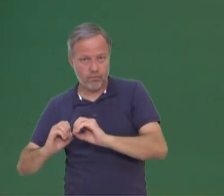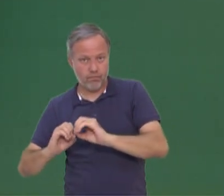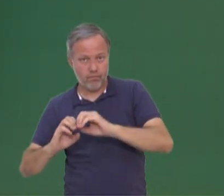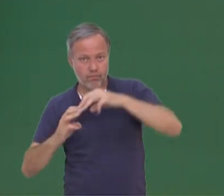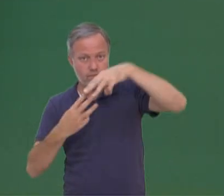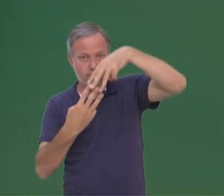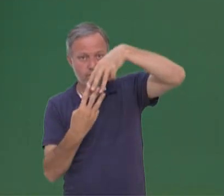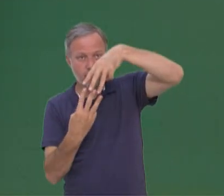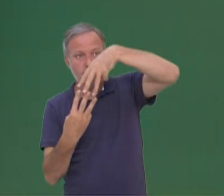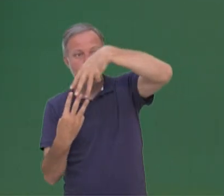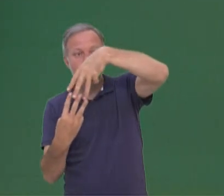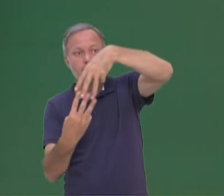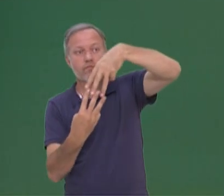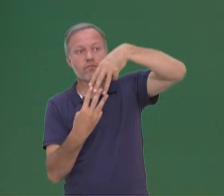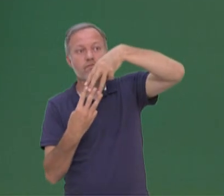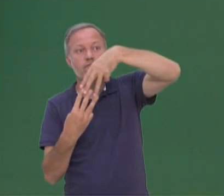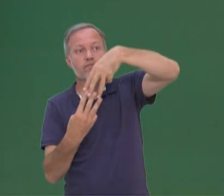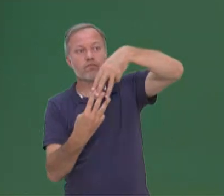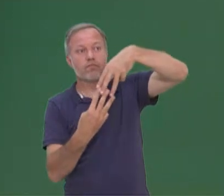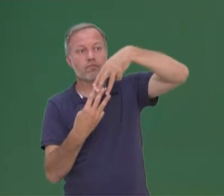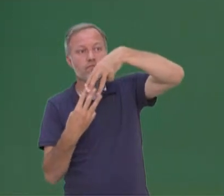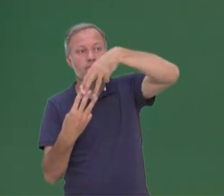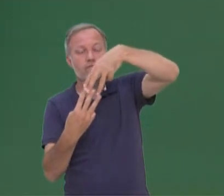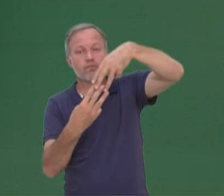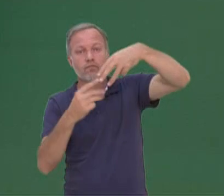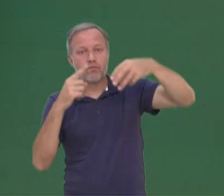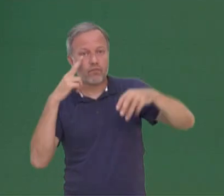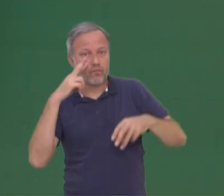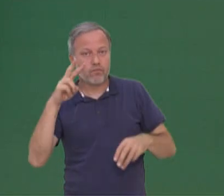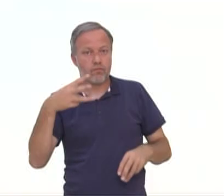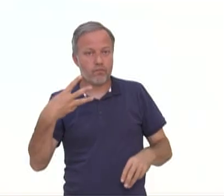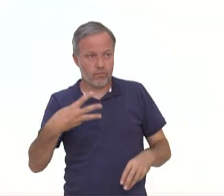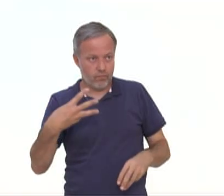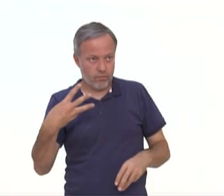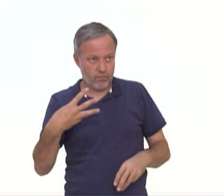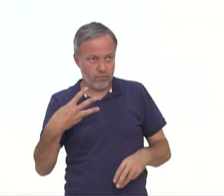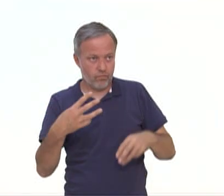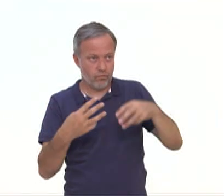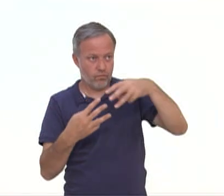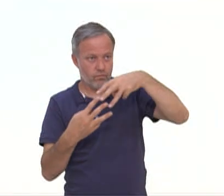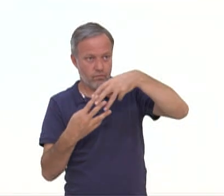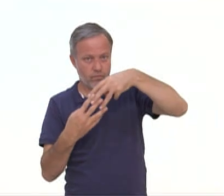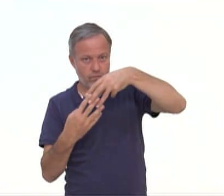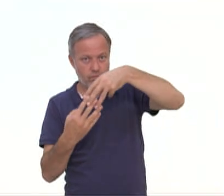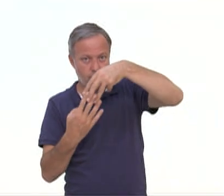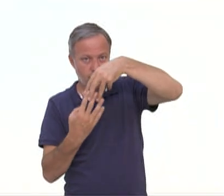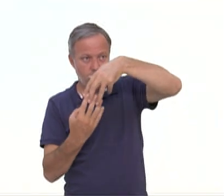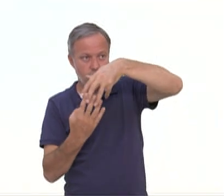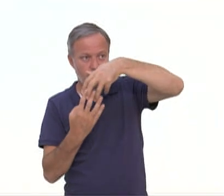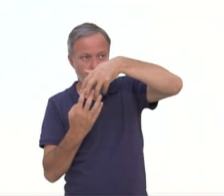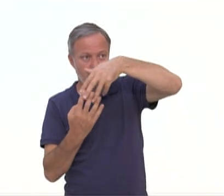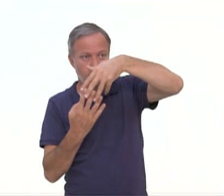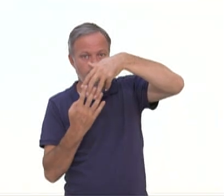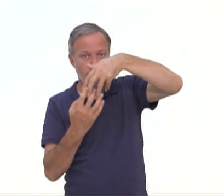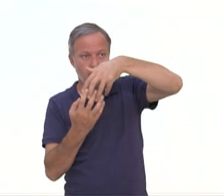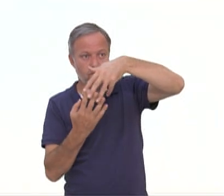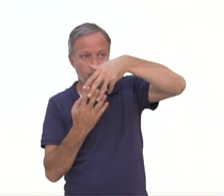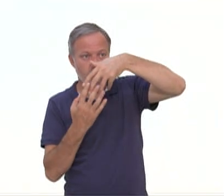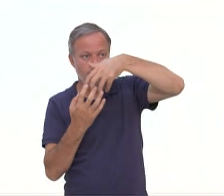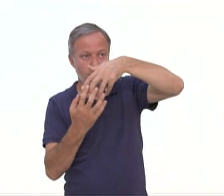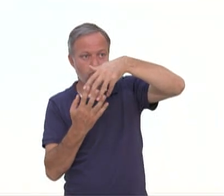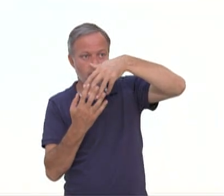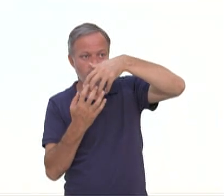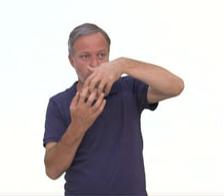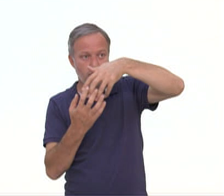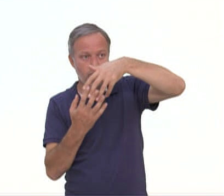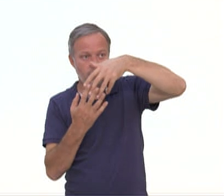Em laranja, representado pelo número 3, a região polar, hidrofílica, interage com a água.